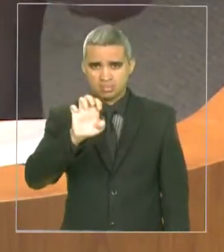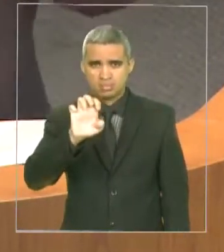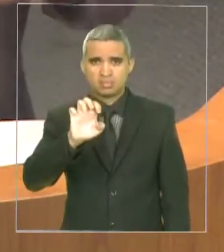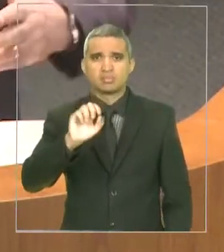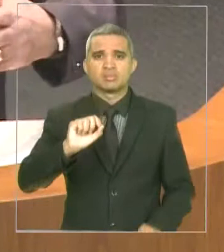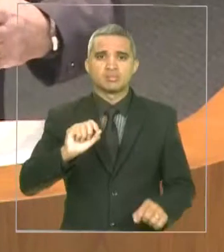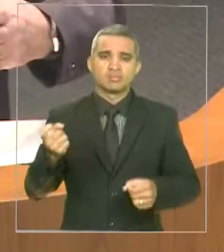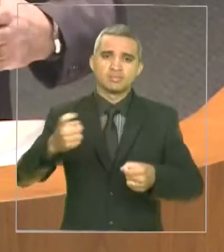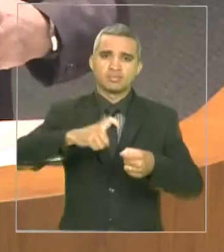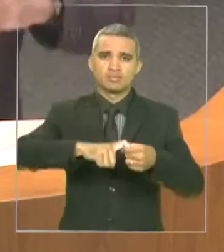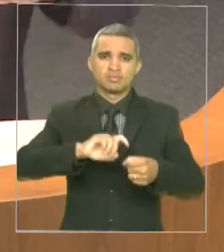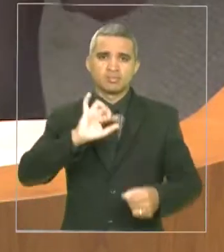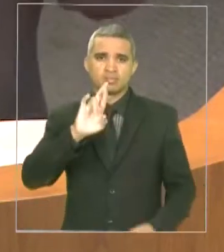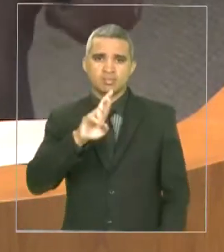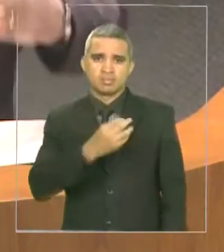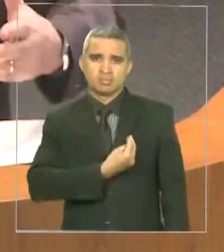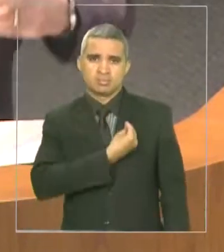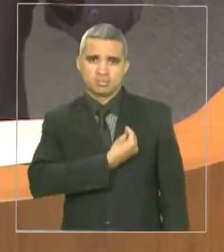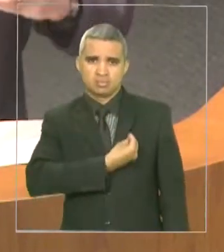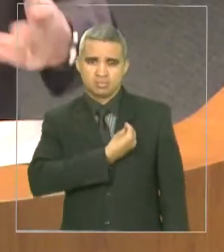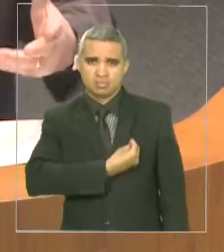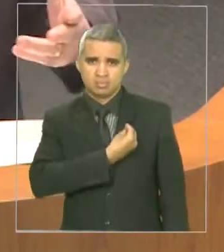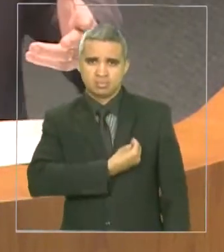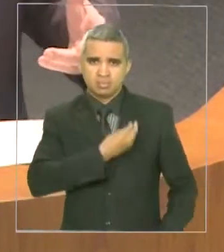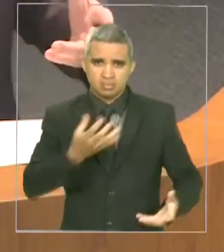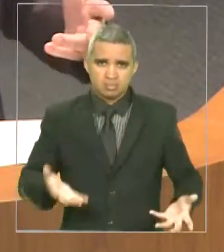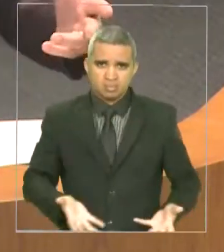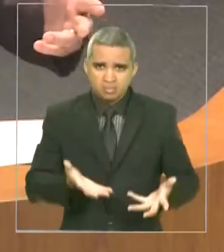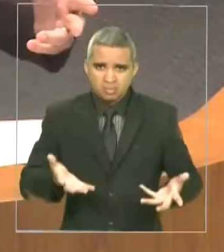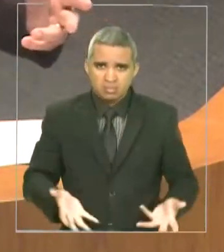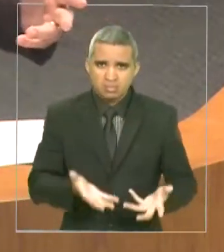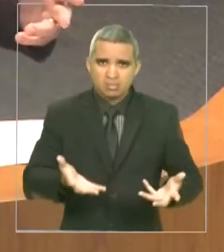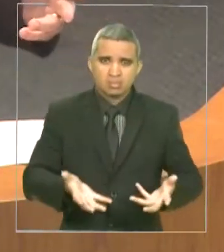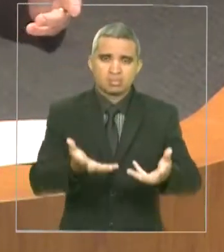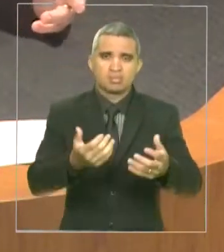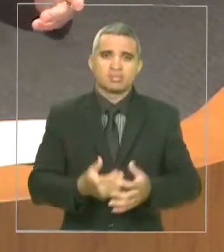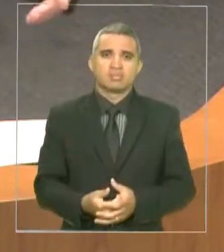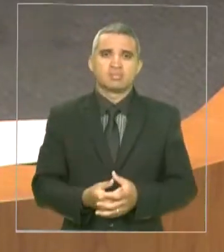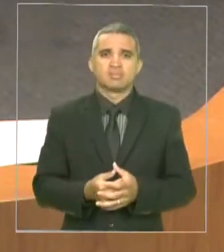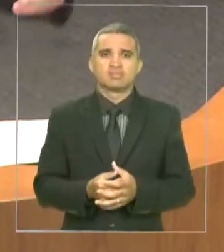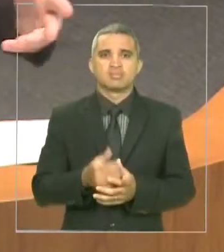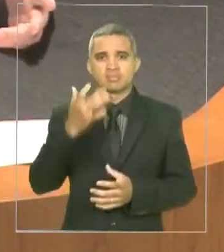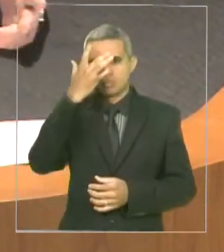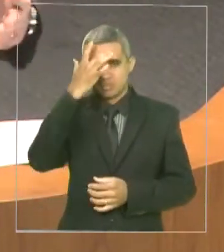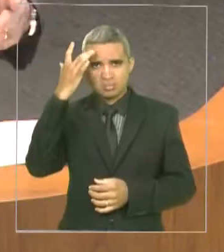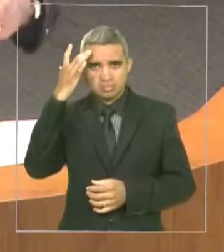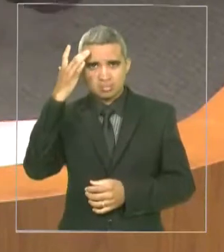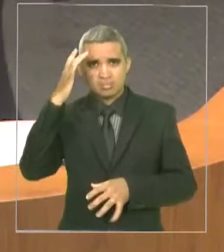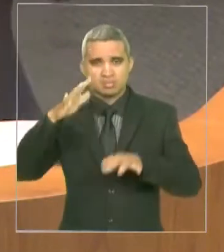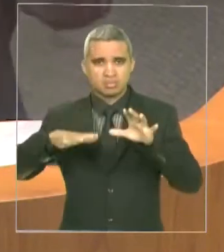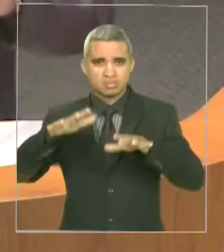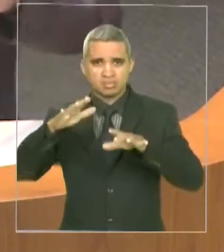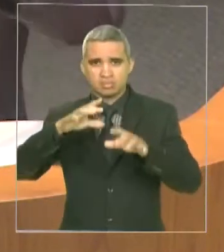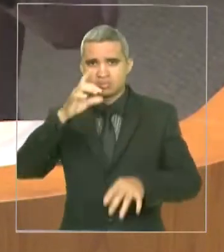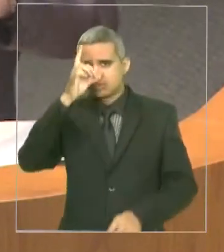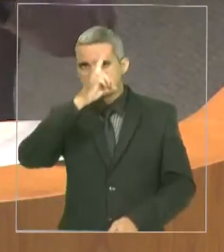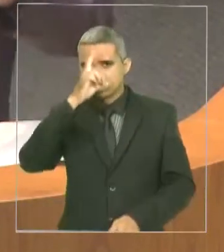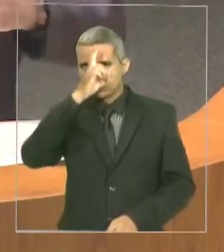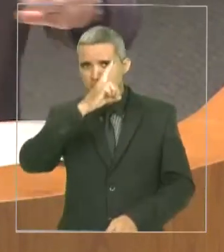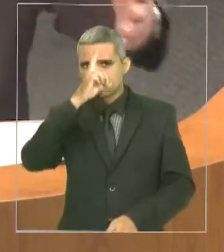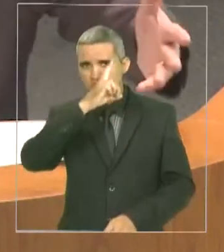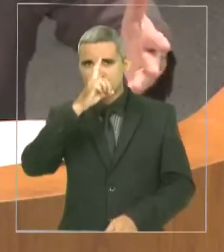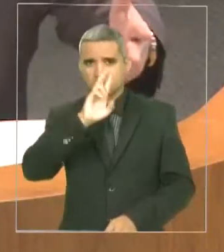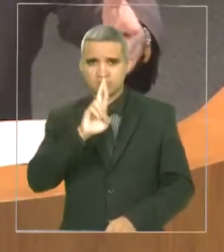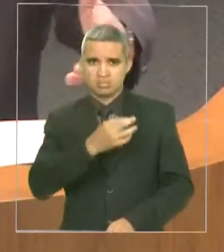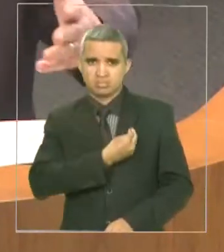levando pessoas para aquele centro histórico que aos domingos praticamente não via